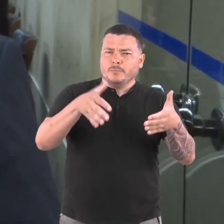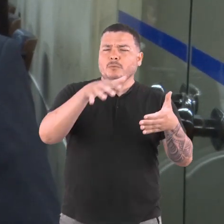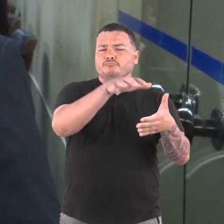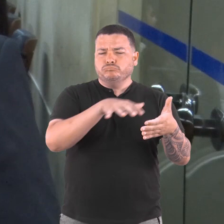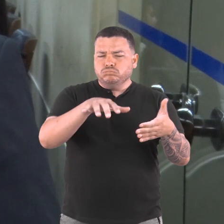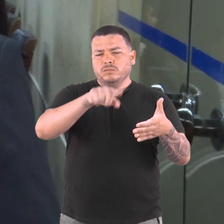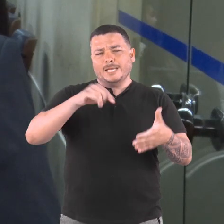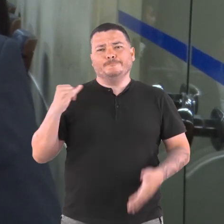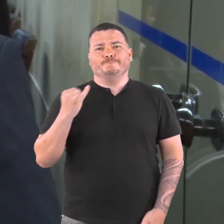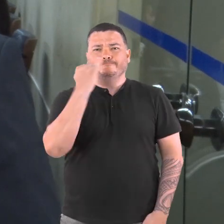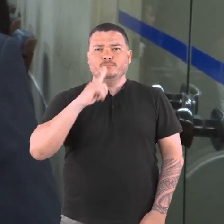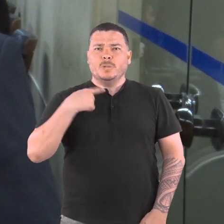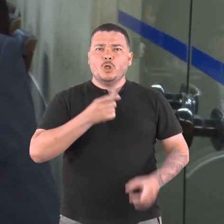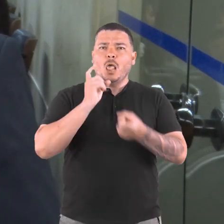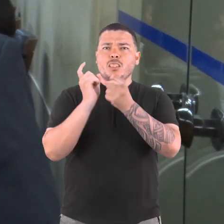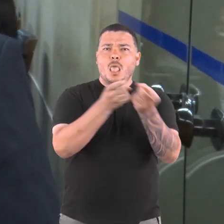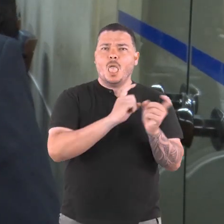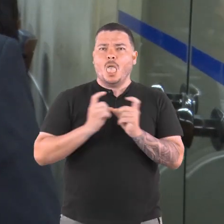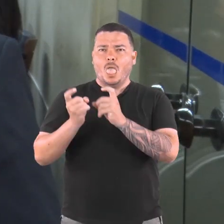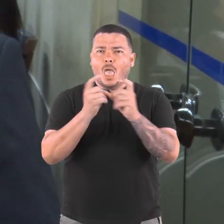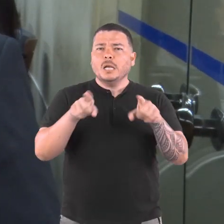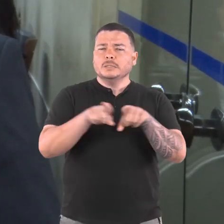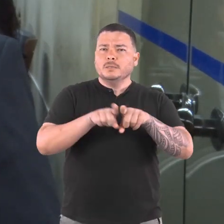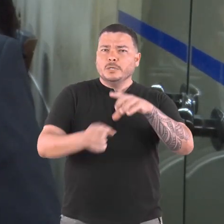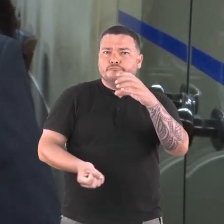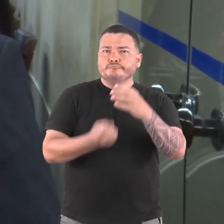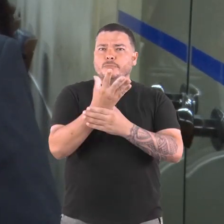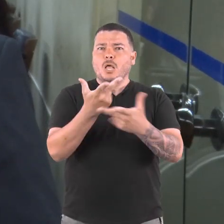fórum é muito importante, né, para que nós possamos